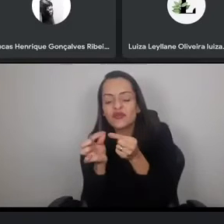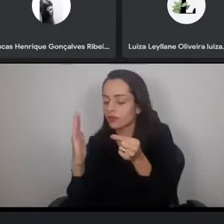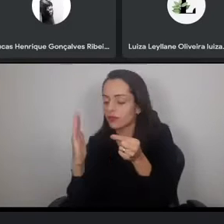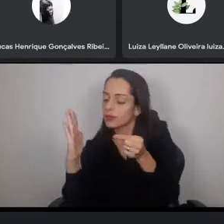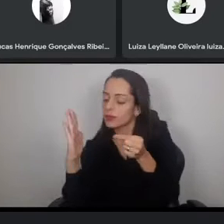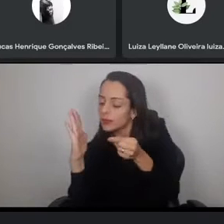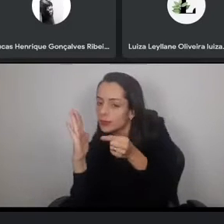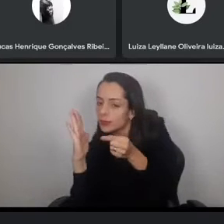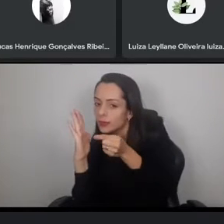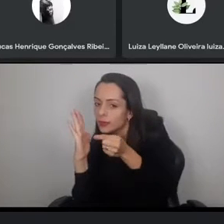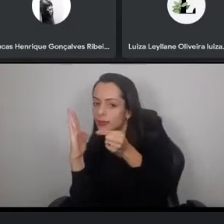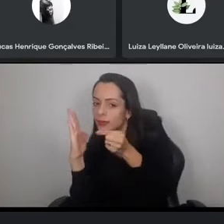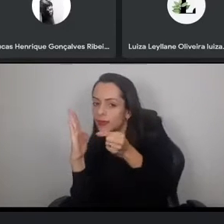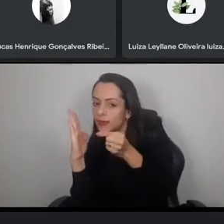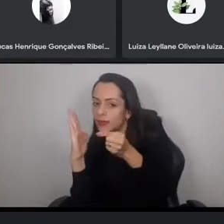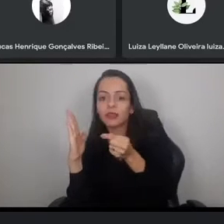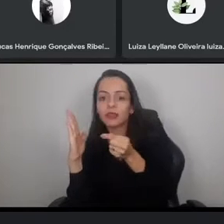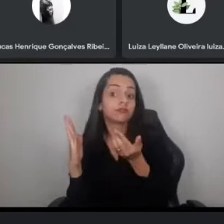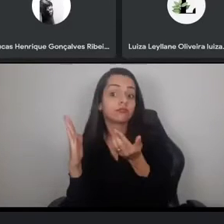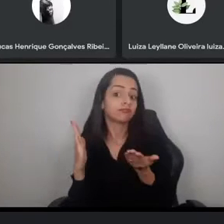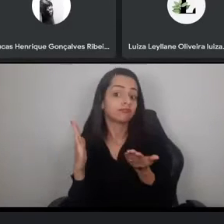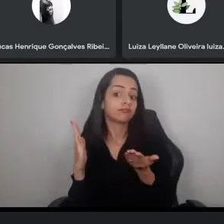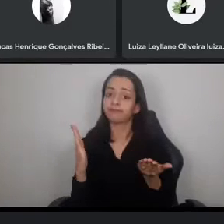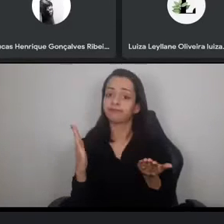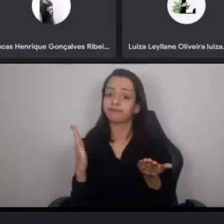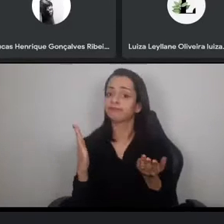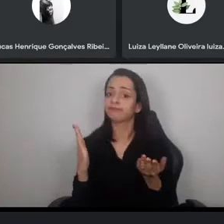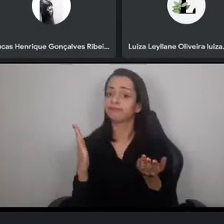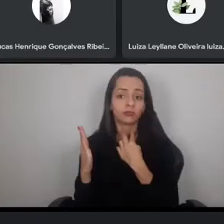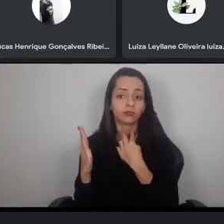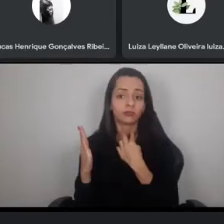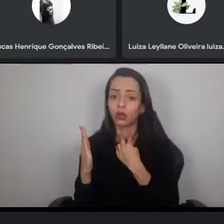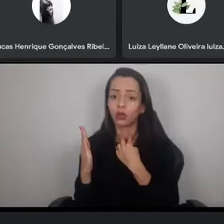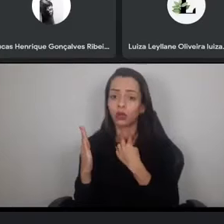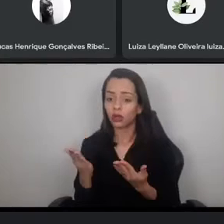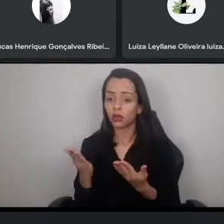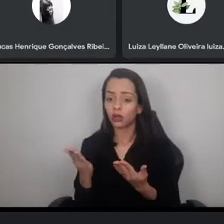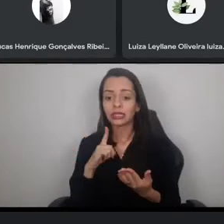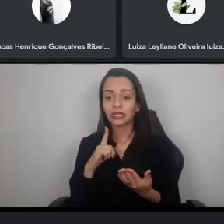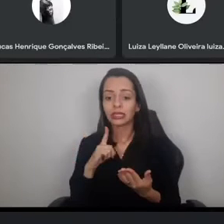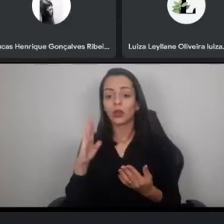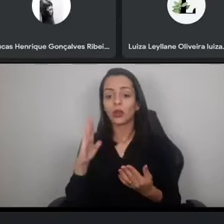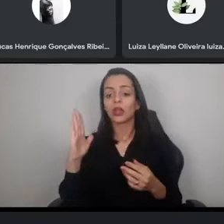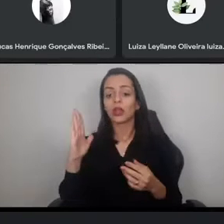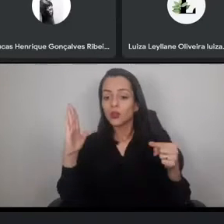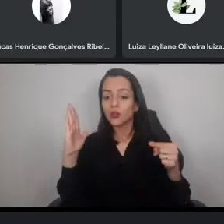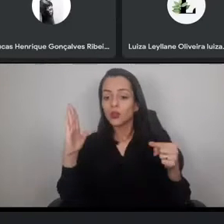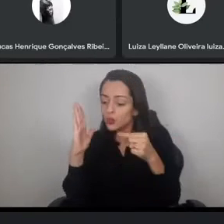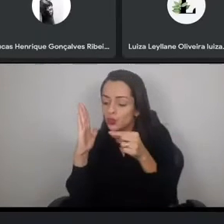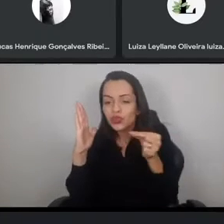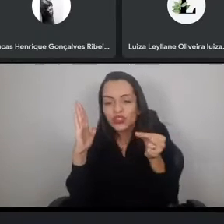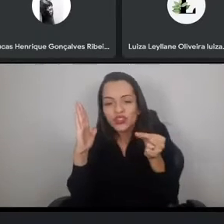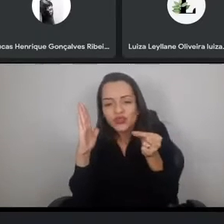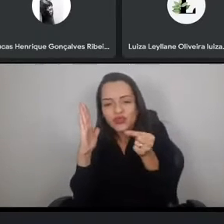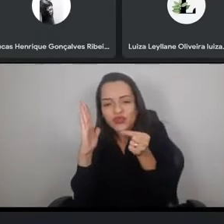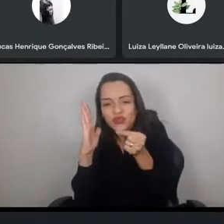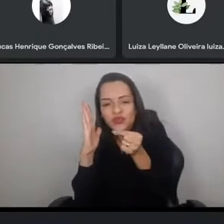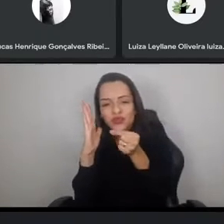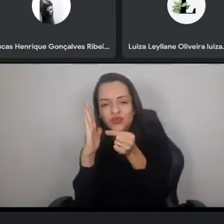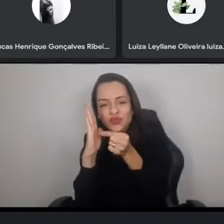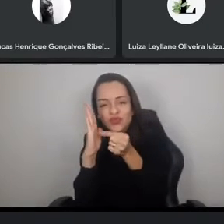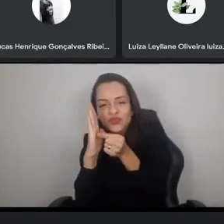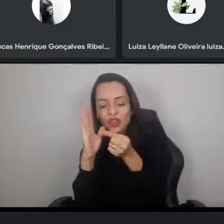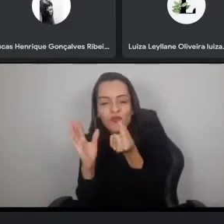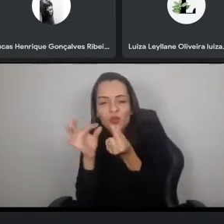Percebemos que a parte que liga a tomada ao plug do ar-condicionado, ela está exposta. Isso não